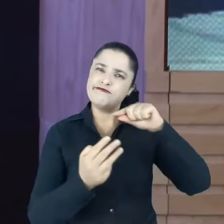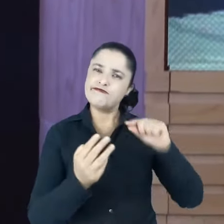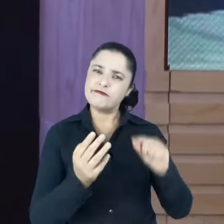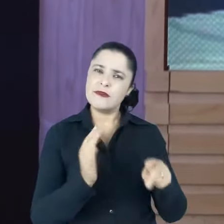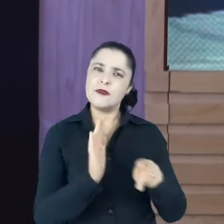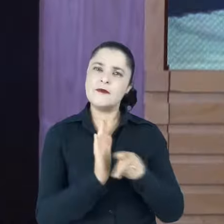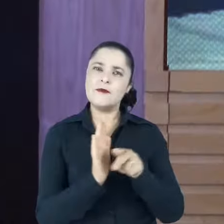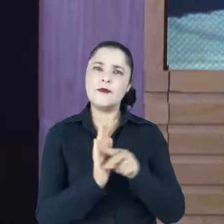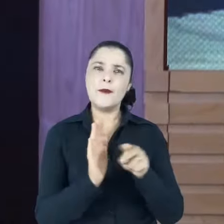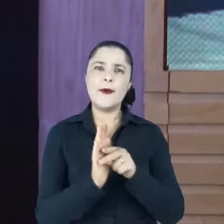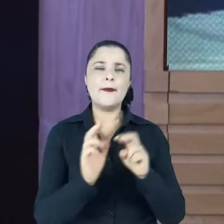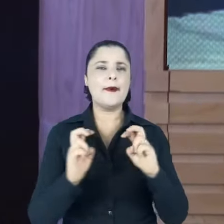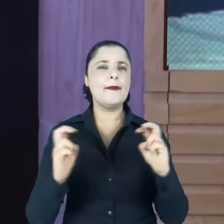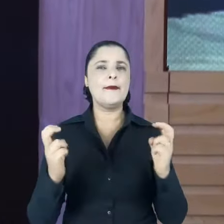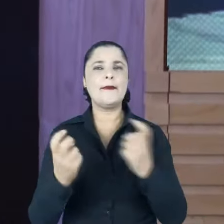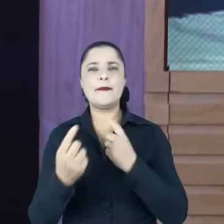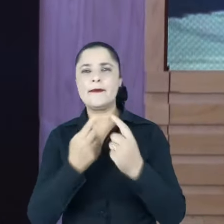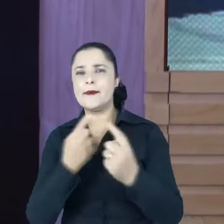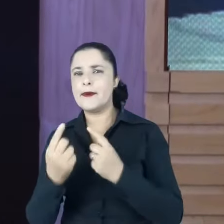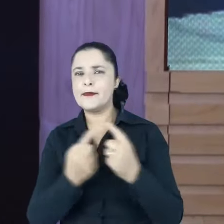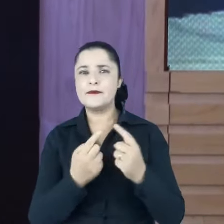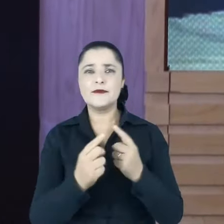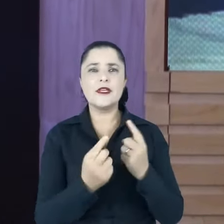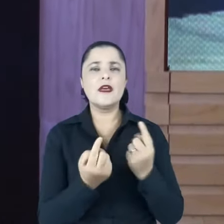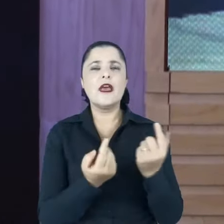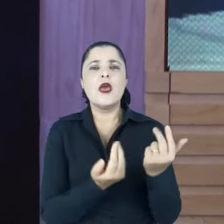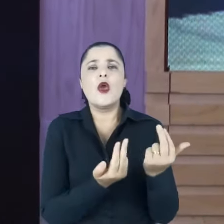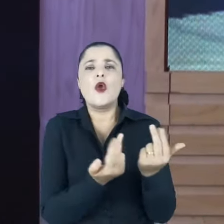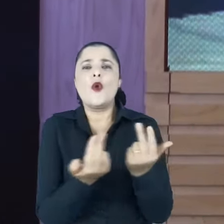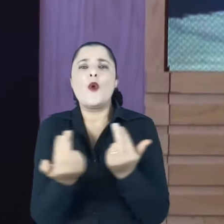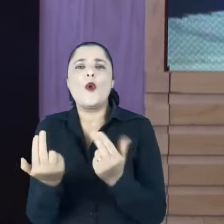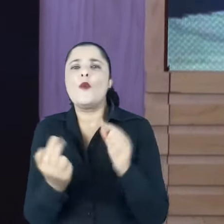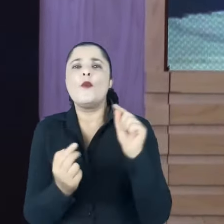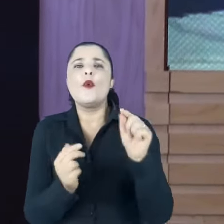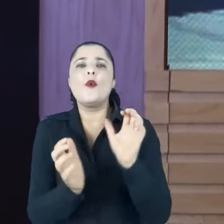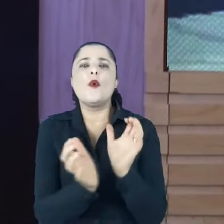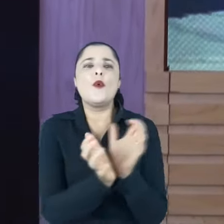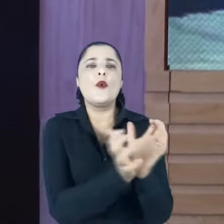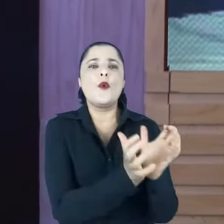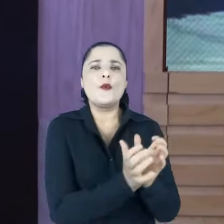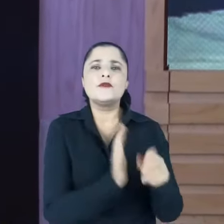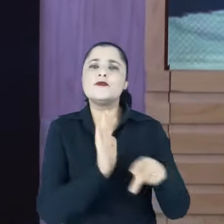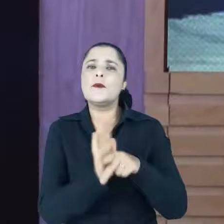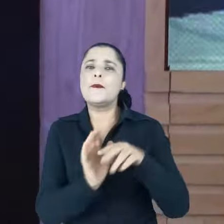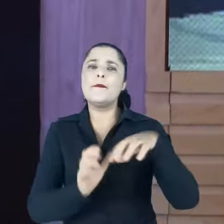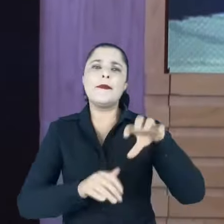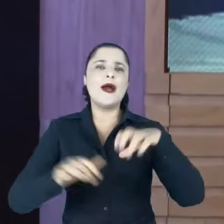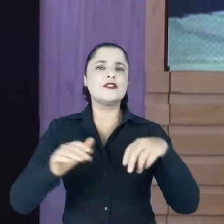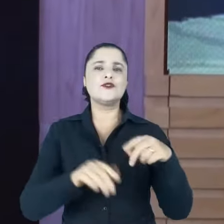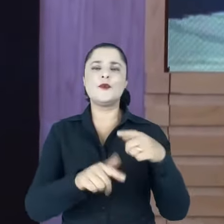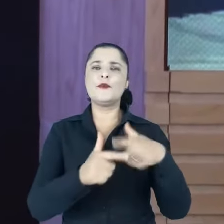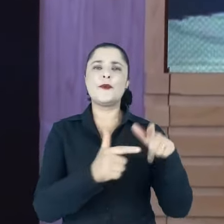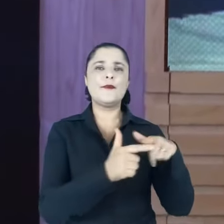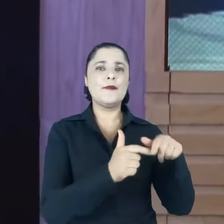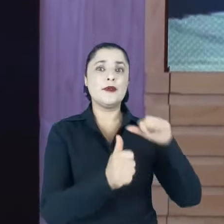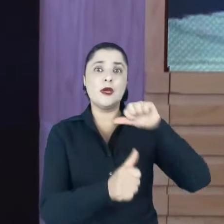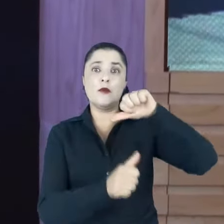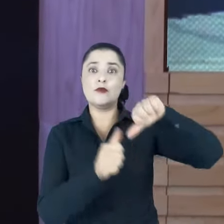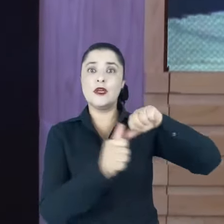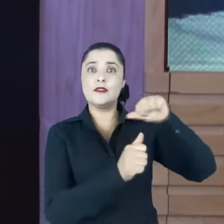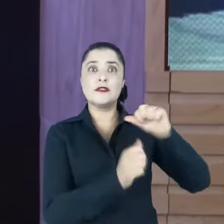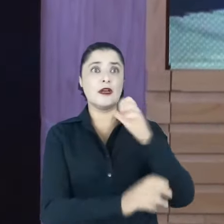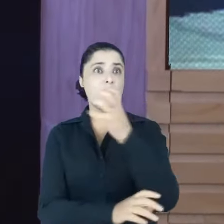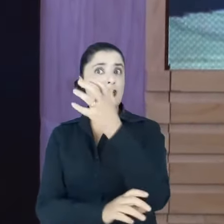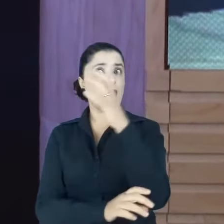né? A gente tem em comum setores que são parte do problema da mudança climática, né?